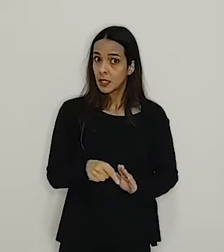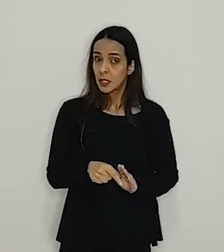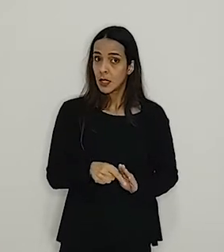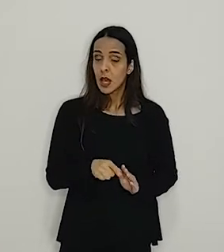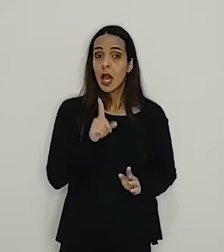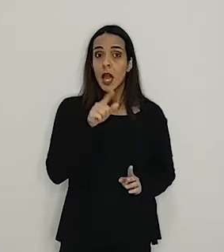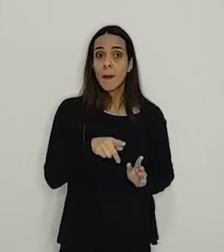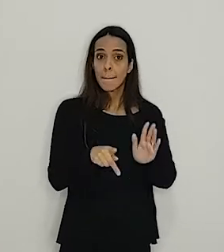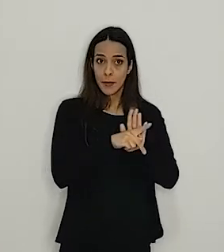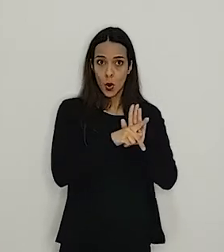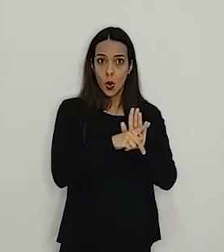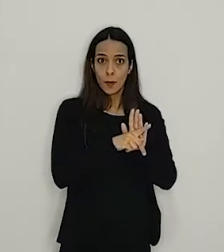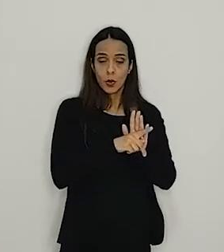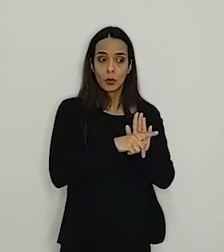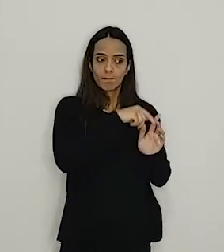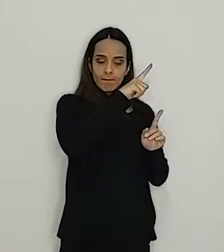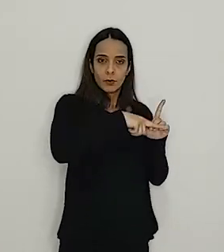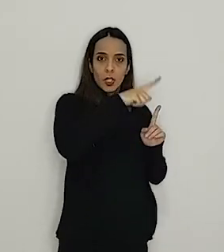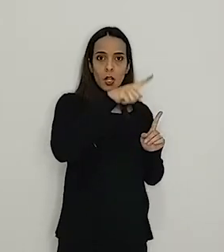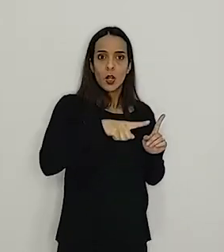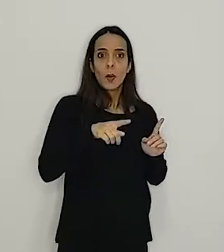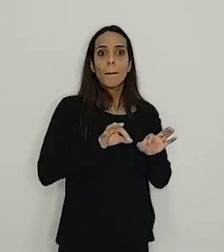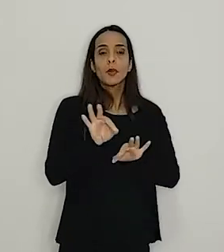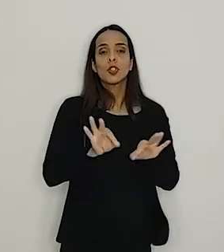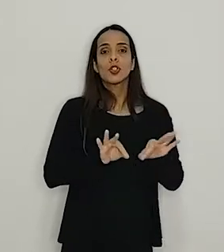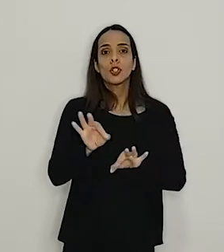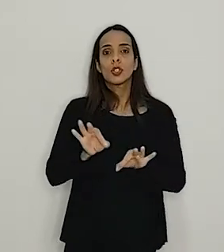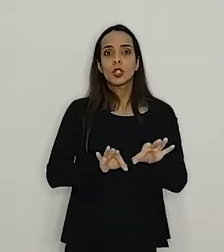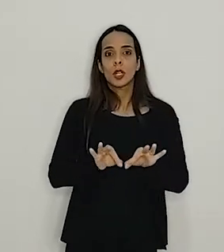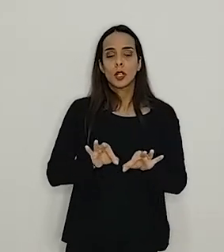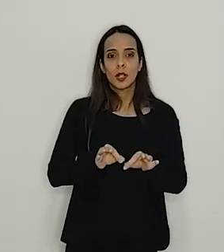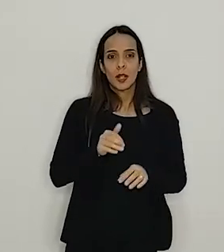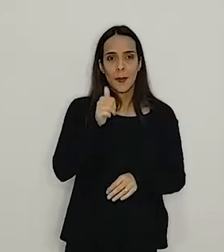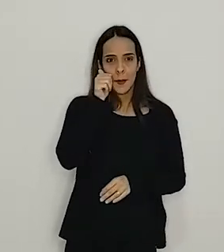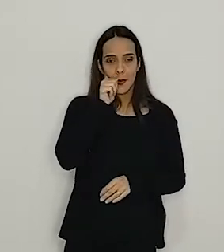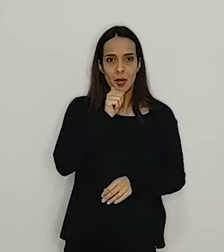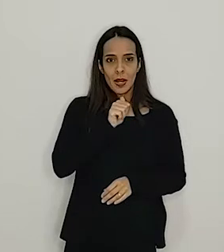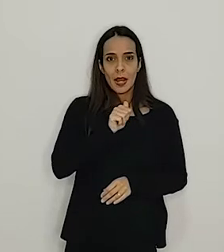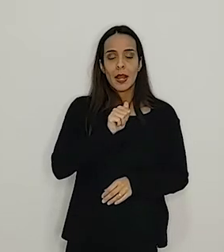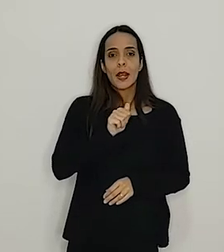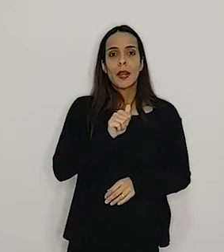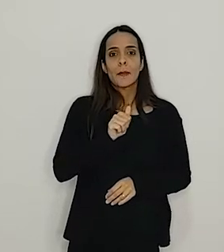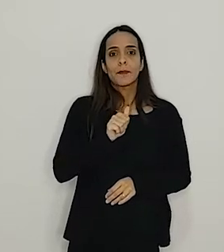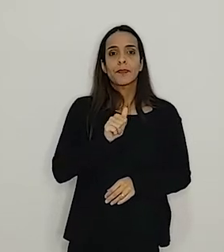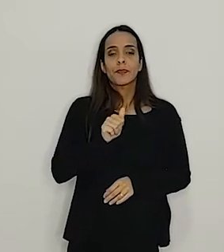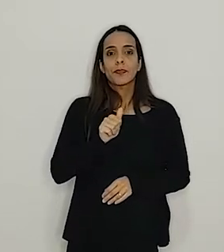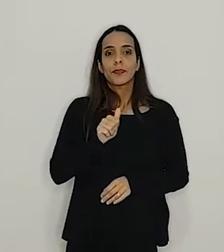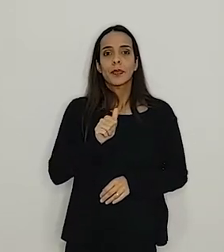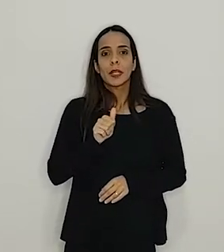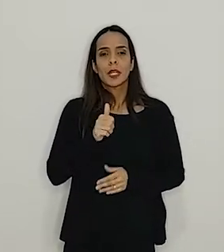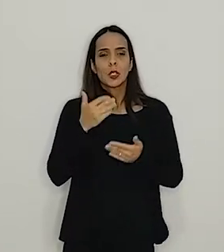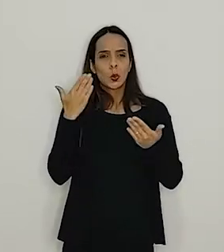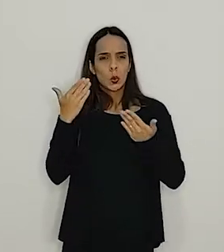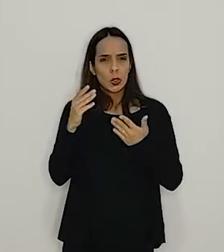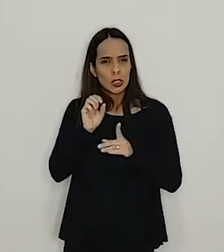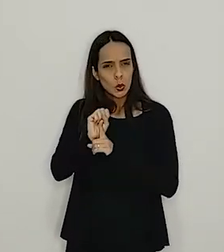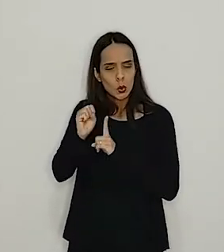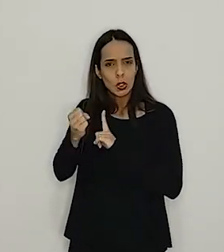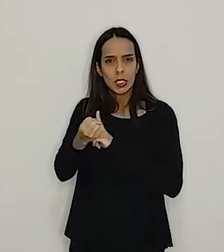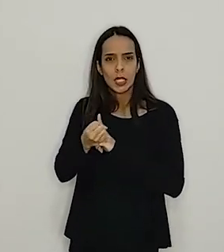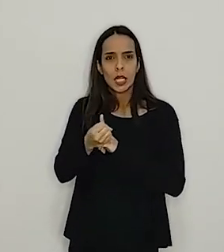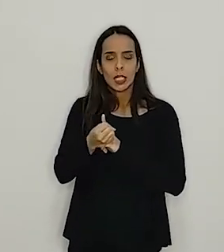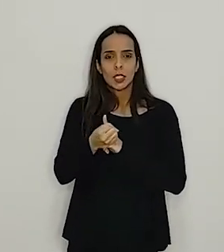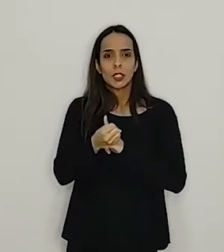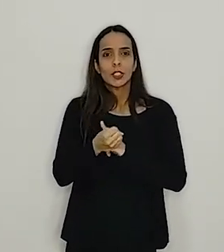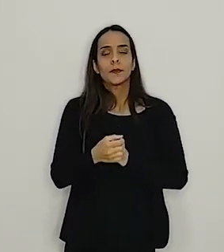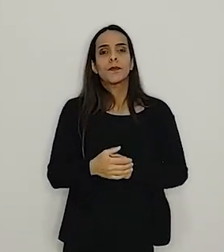que eu trago são do projeto Justiça de Saia, dos Justiceiras, da antropóloga Beatriz Ascioli, que nos mostra que